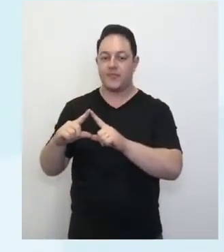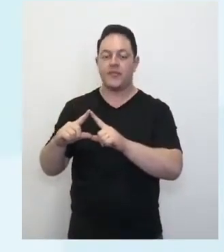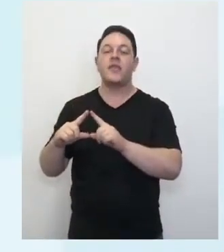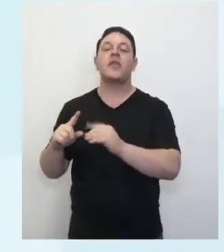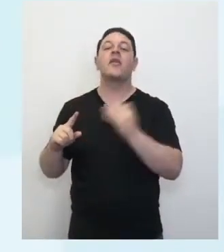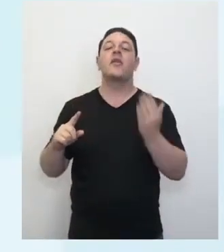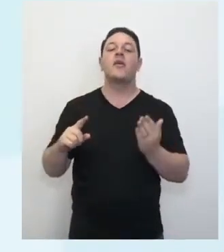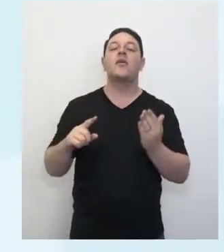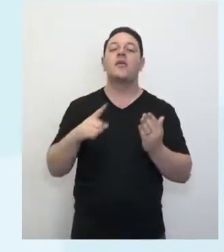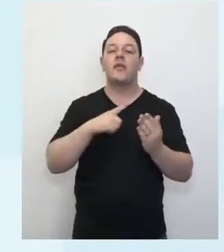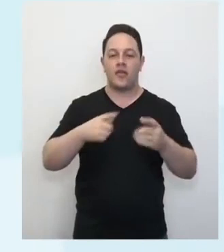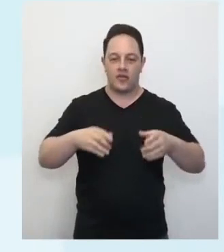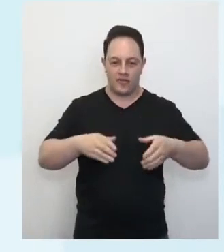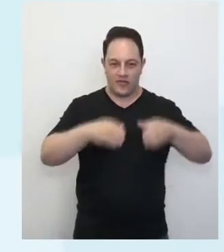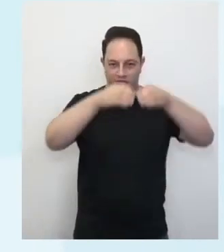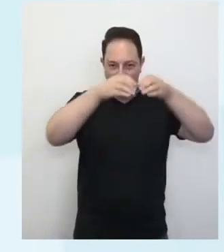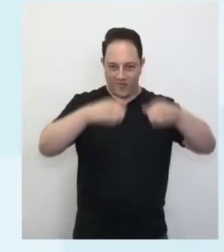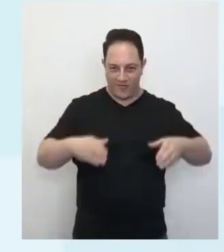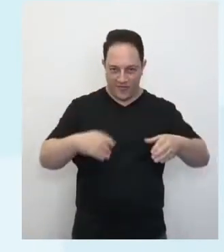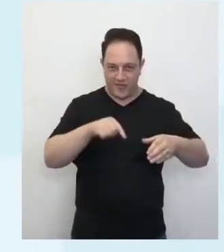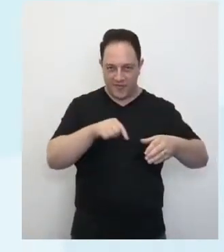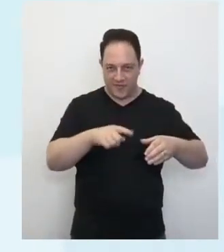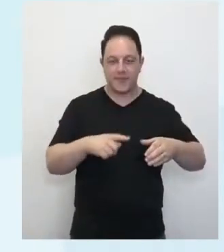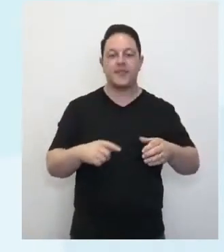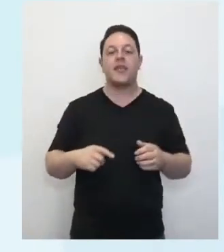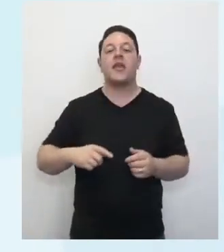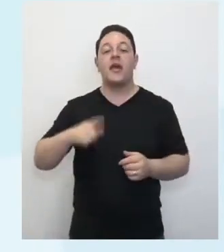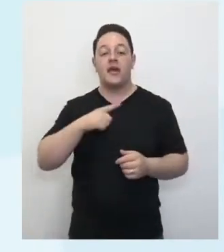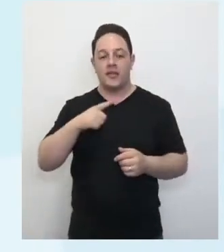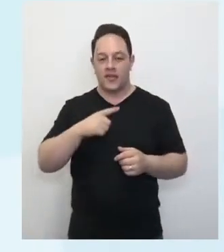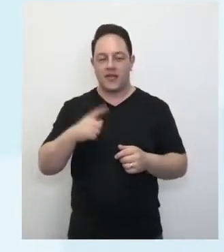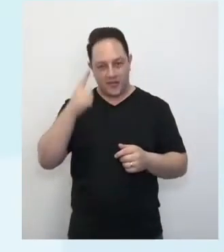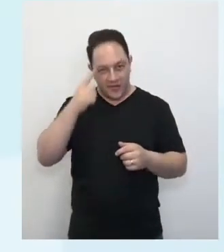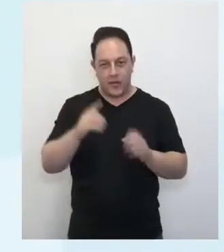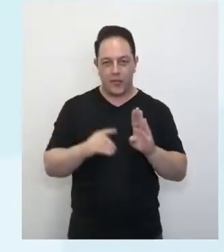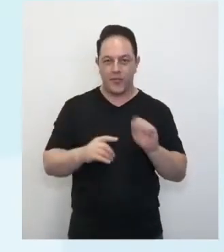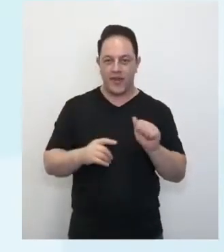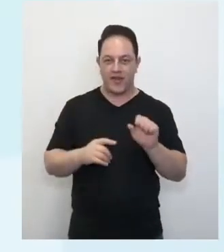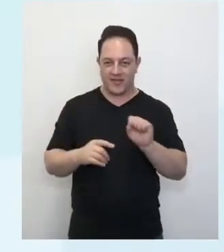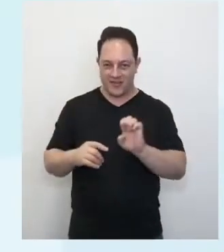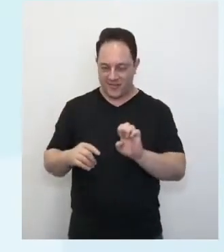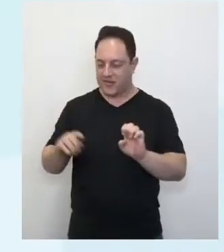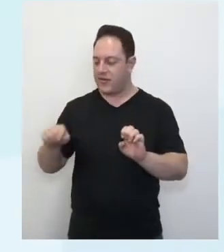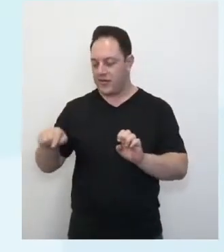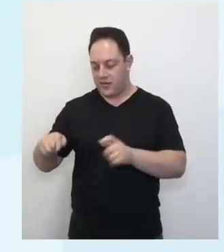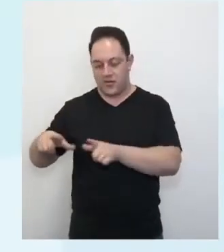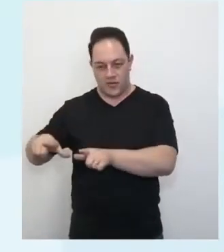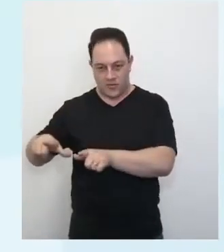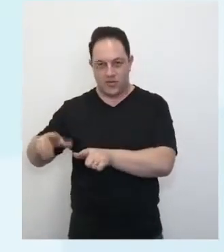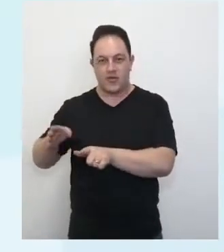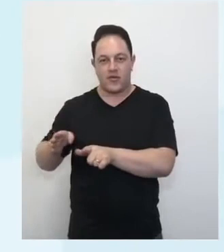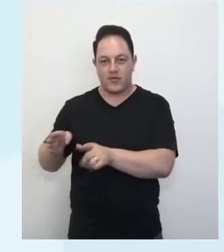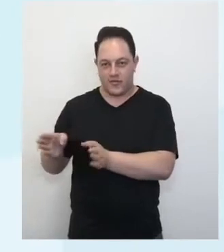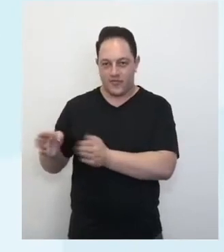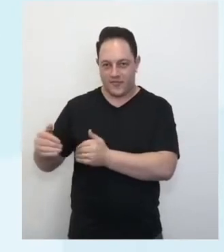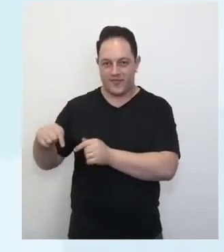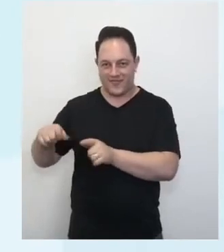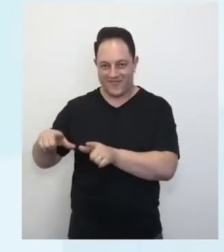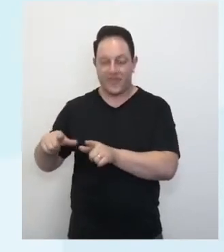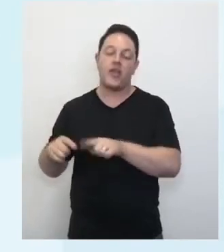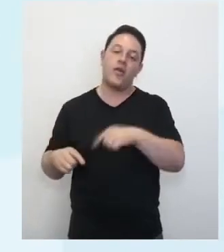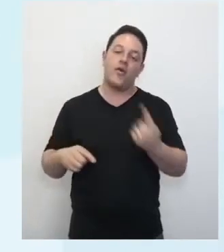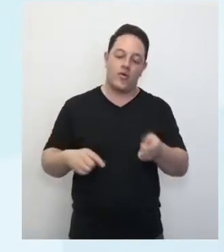de cá um cone Então eu tenho a área da base dessa pirâmide e tem uma área da